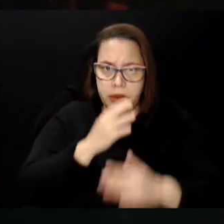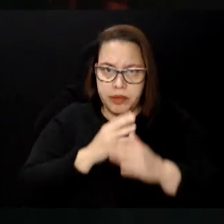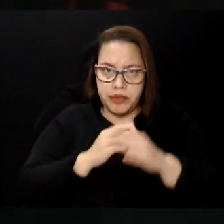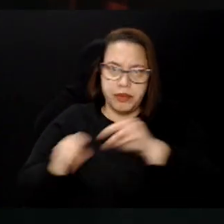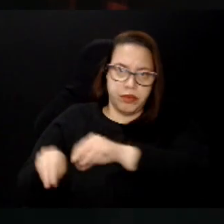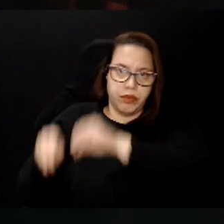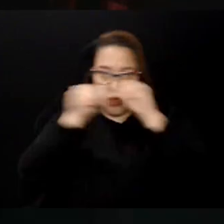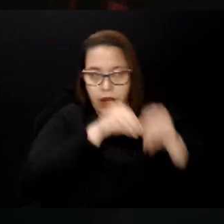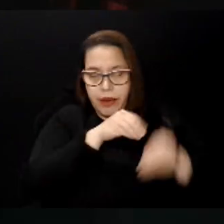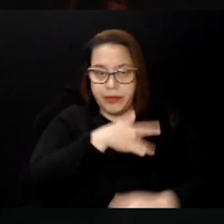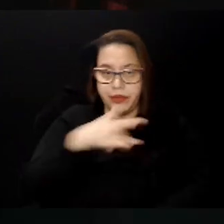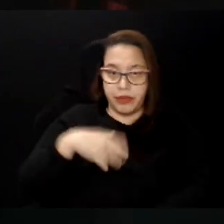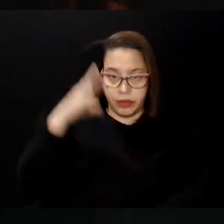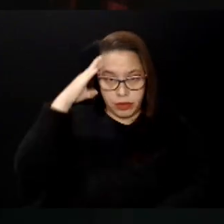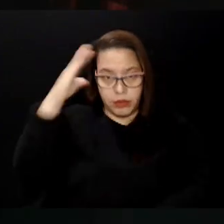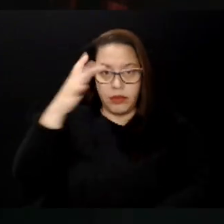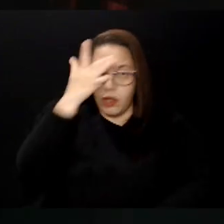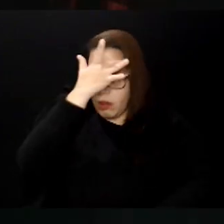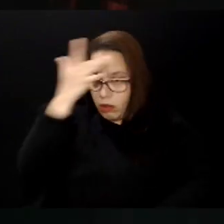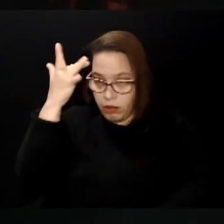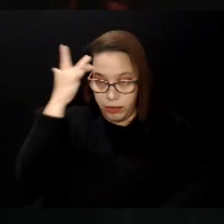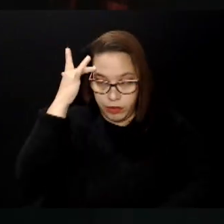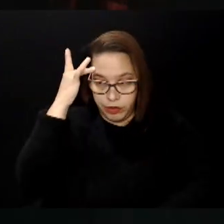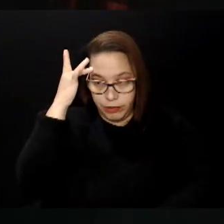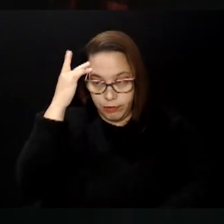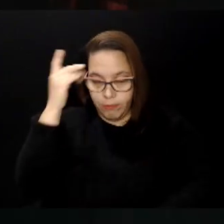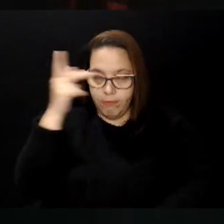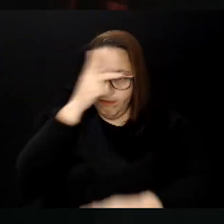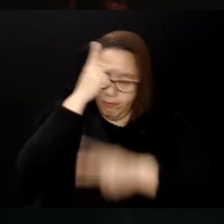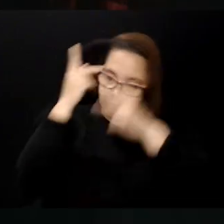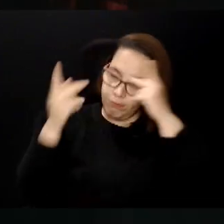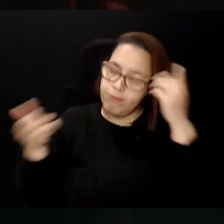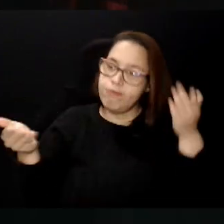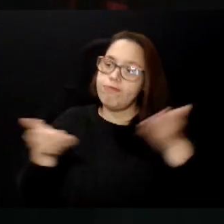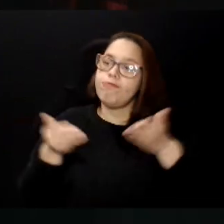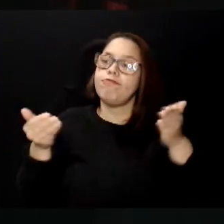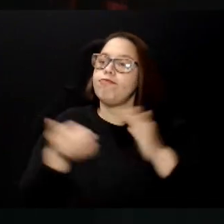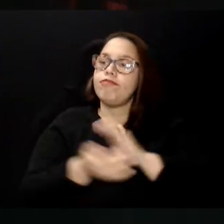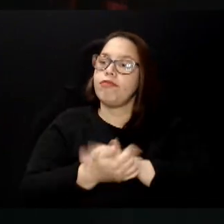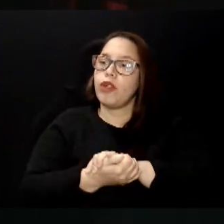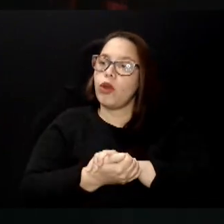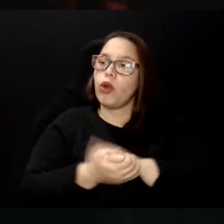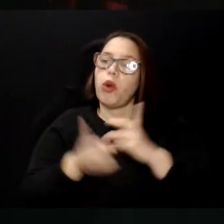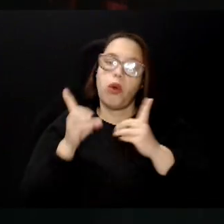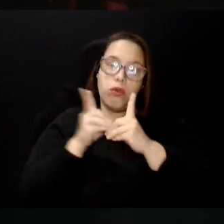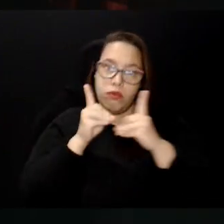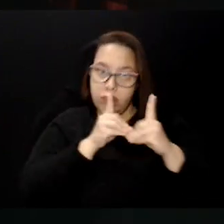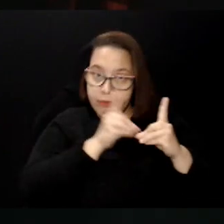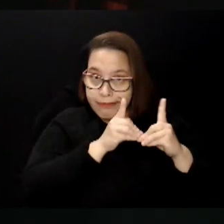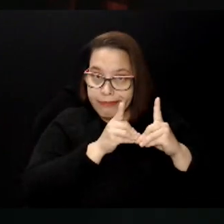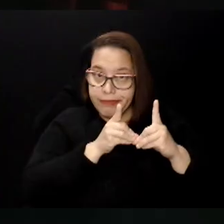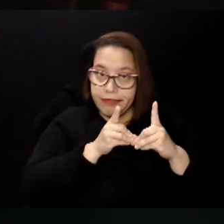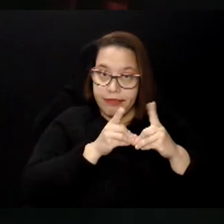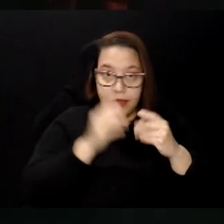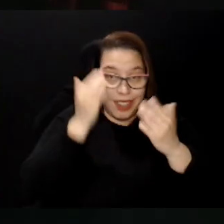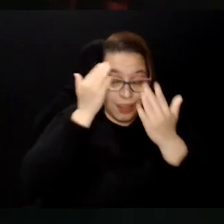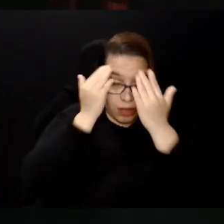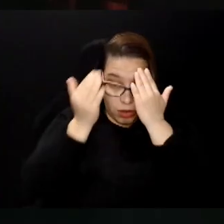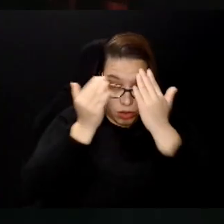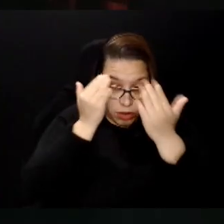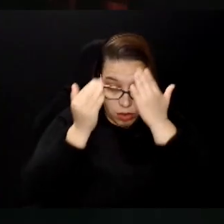principalmente saúde mental. Muita gente hoje se consultando, fazendo terapia com a